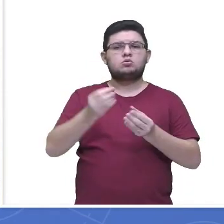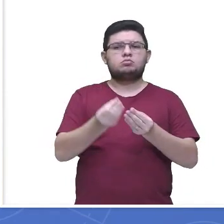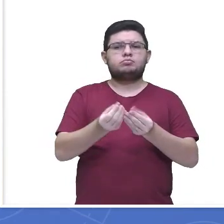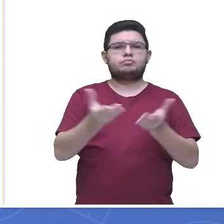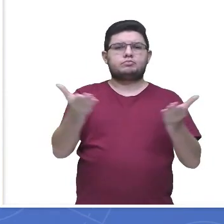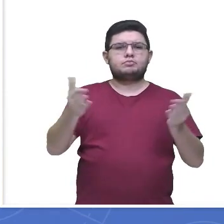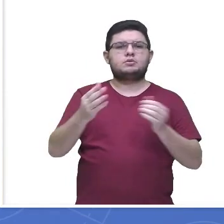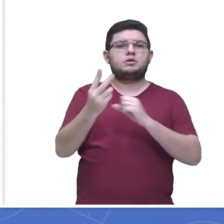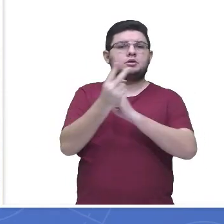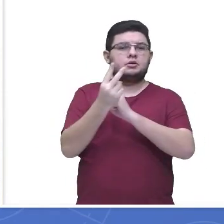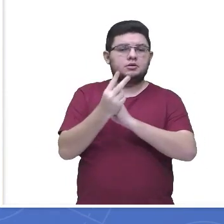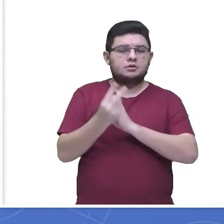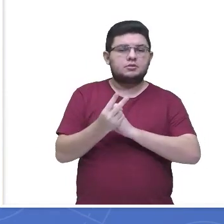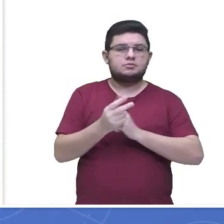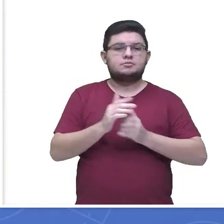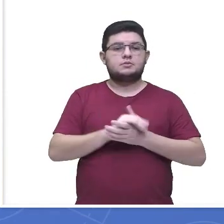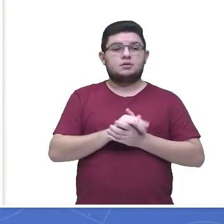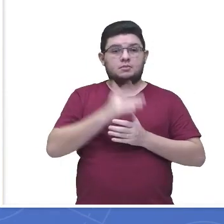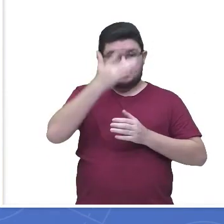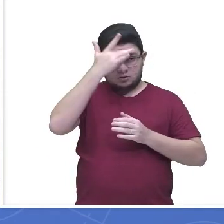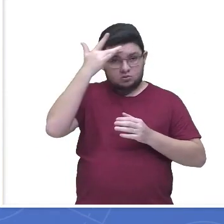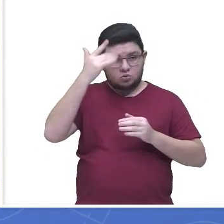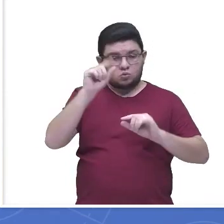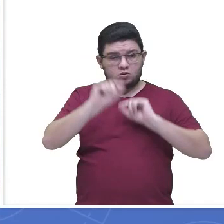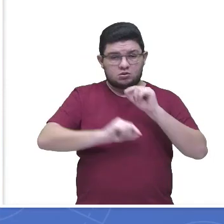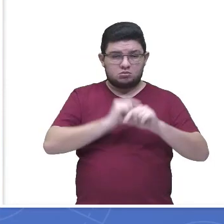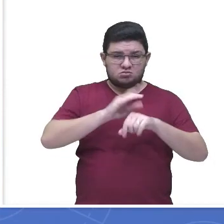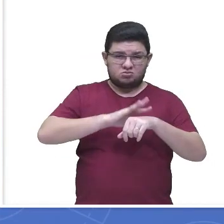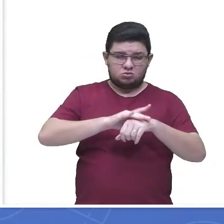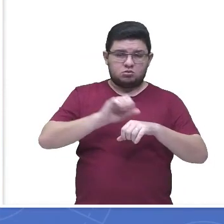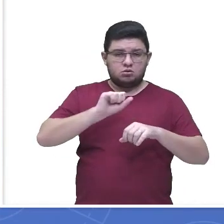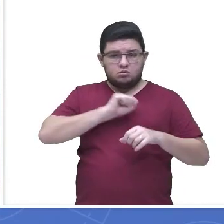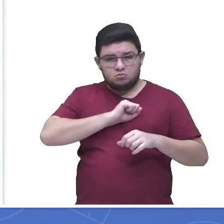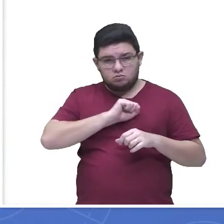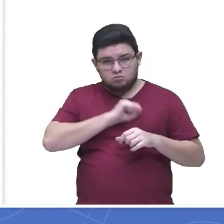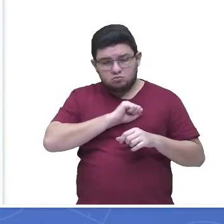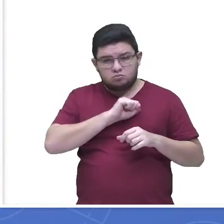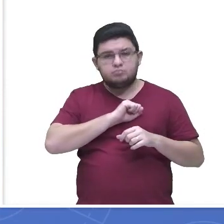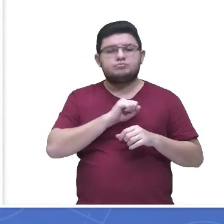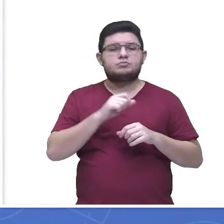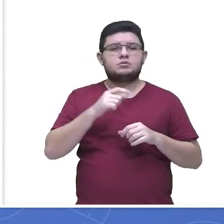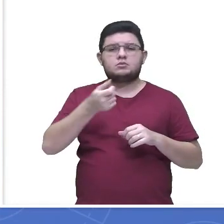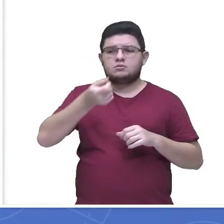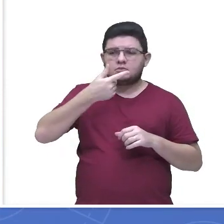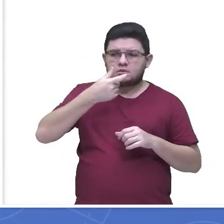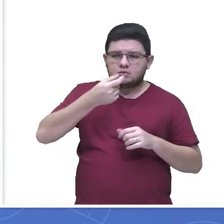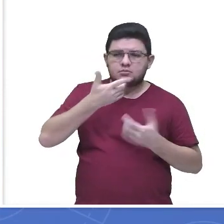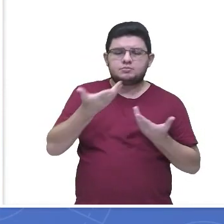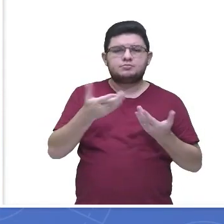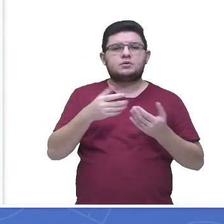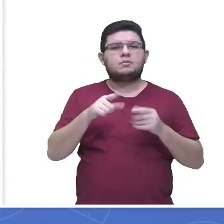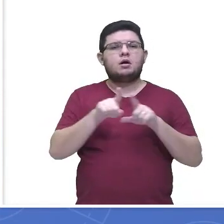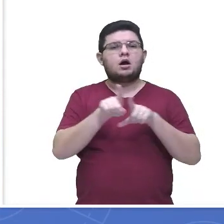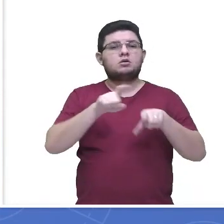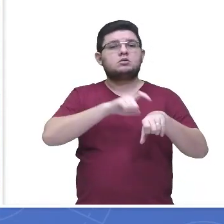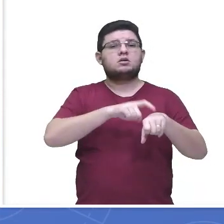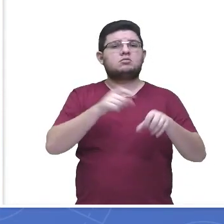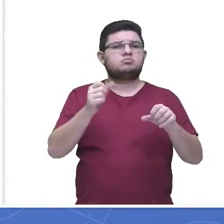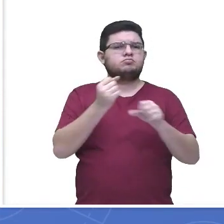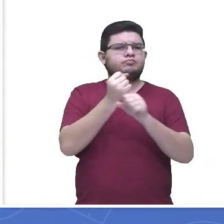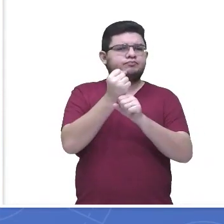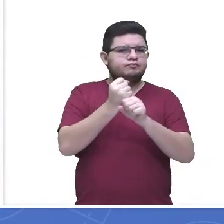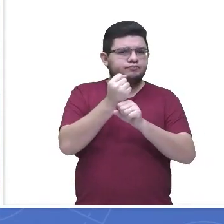pessoas que têm tuberculose, elas podem tomar uma medicação, fazer o seu tratamento adequado. Só que esse tratamento ele é longo, né? Leva um período de tempo